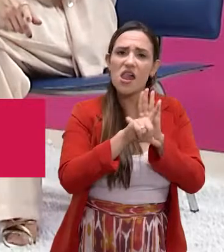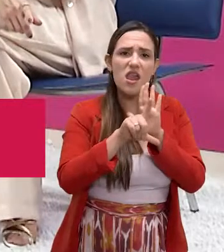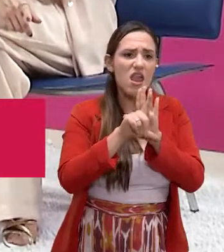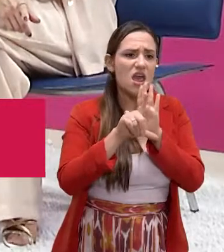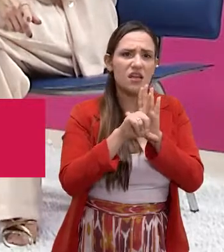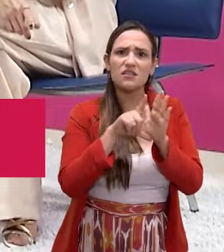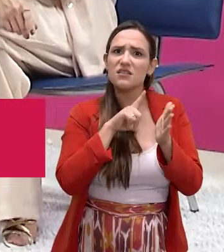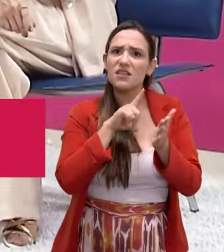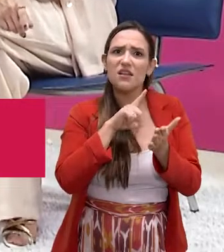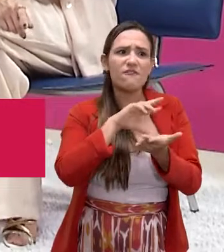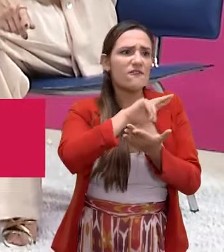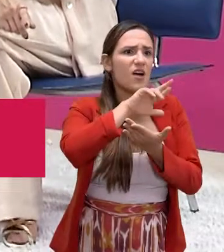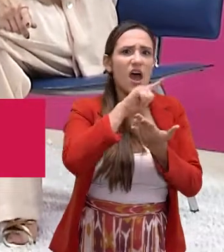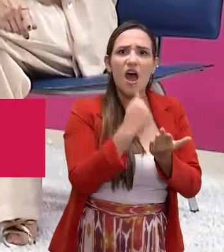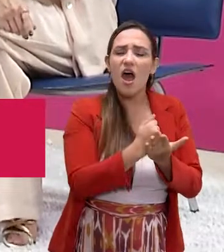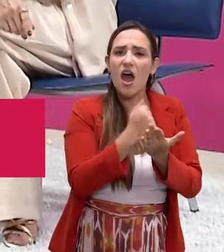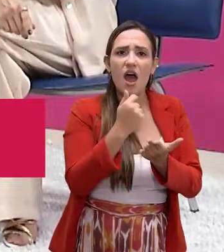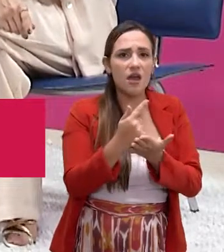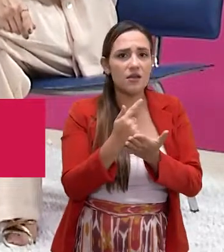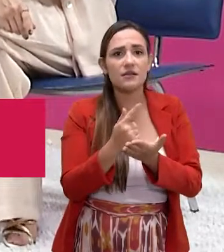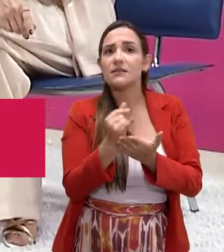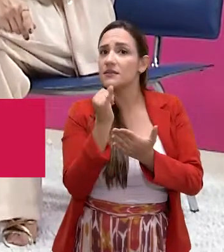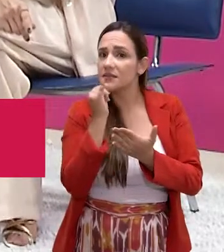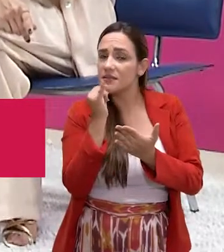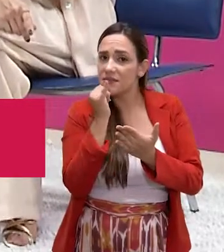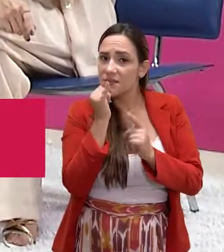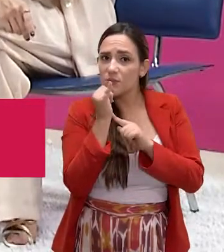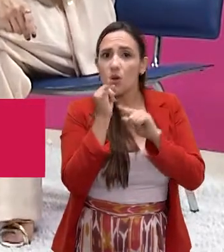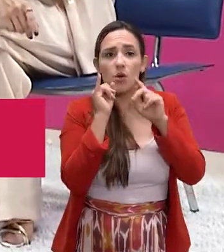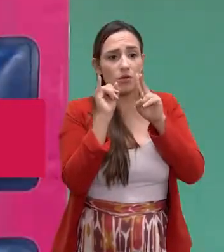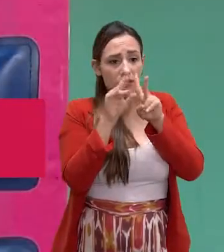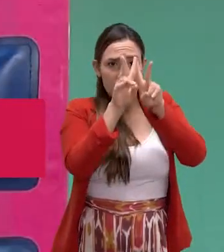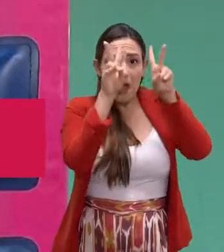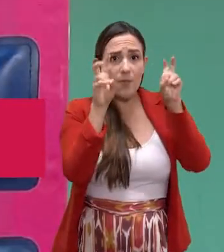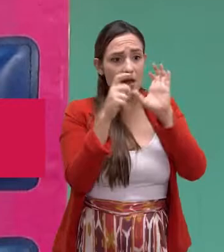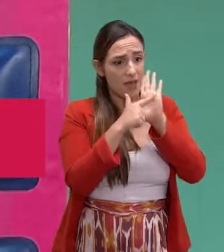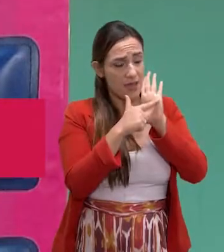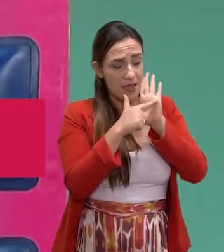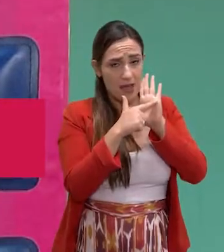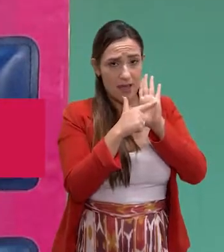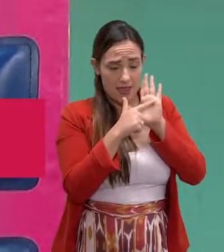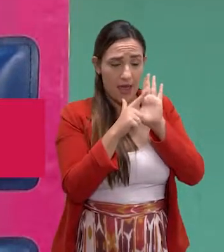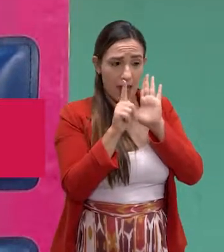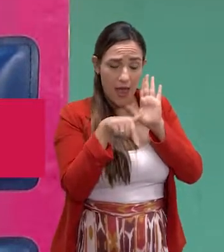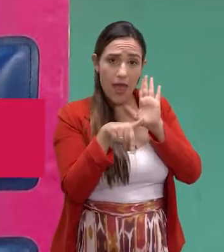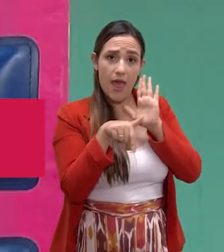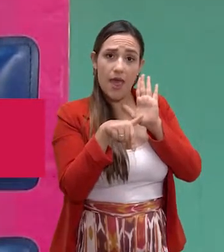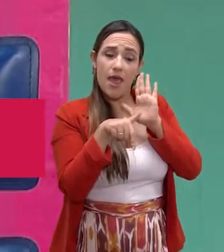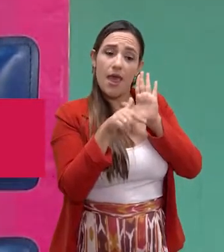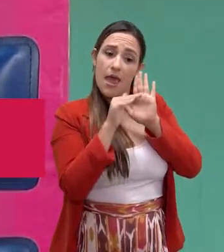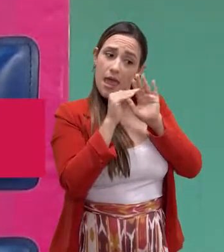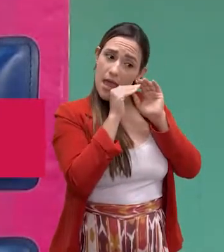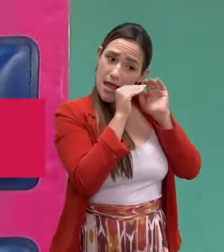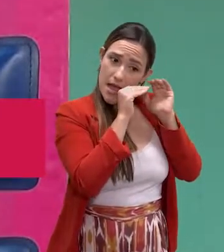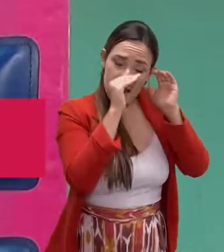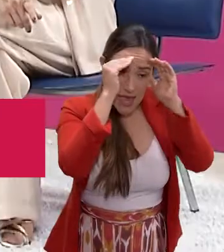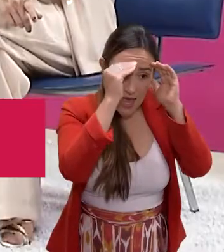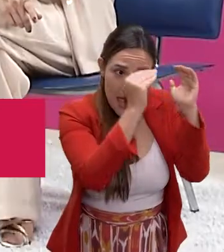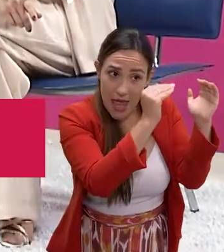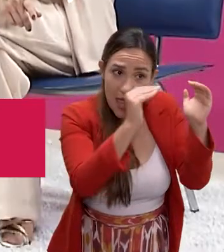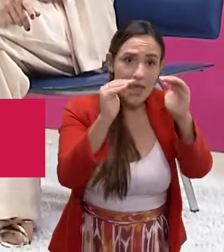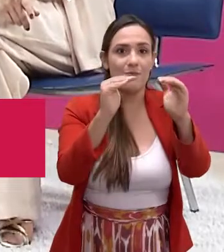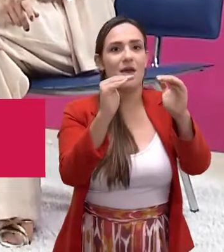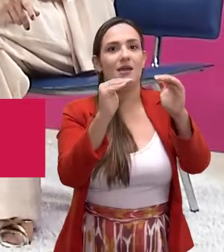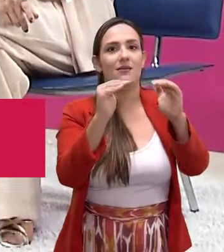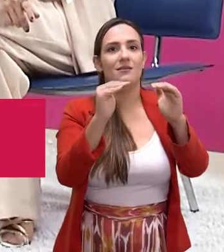ali que nos tocam, dentre eles o tema do respeito, para que você se sinta confortável naquele ambiente,